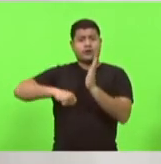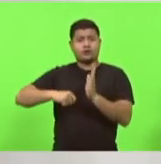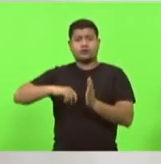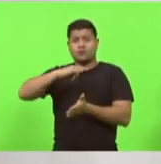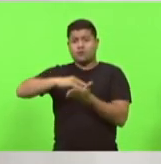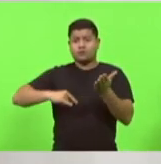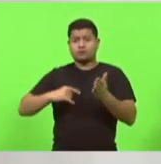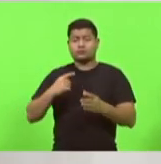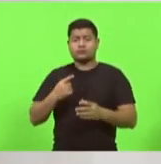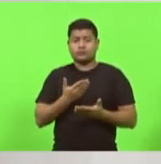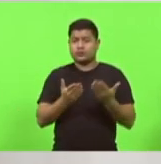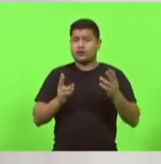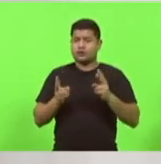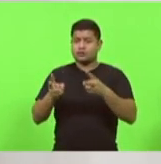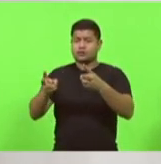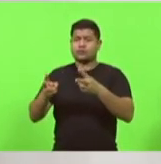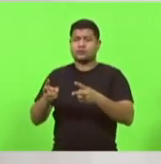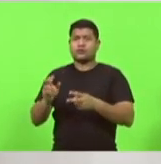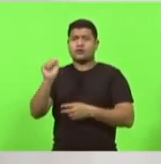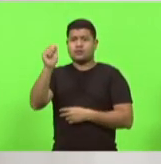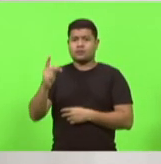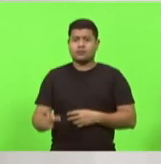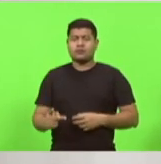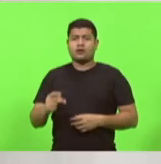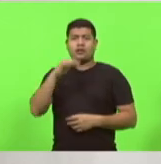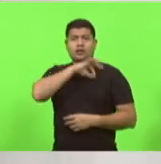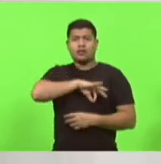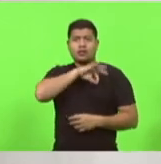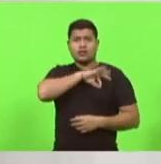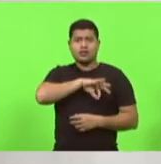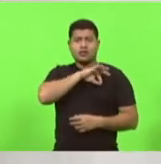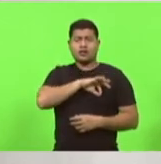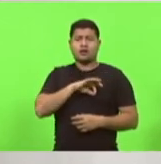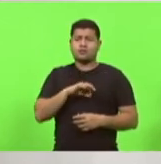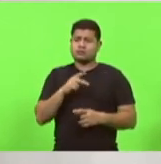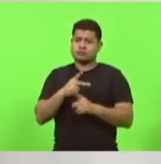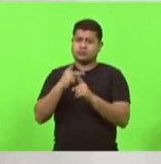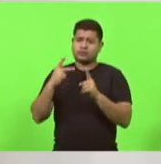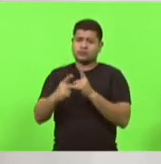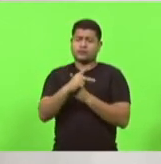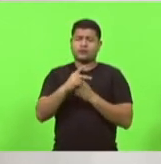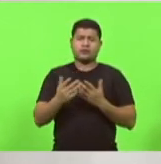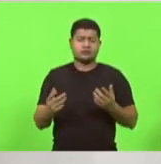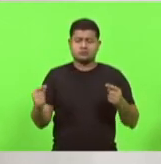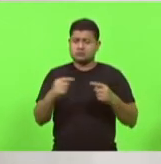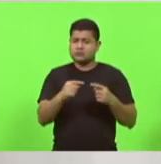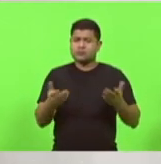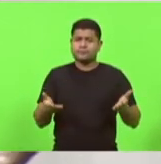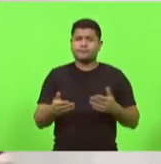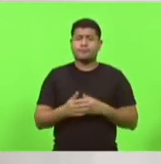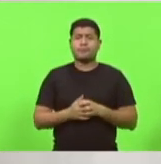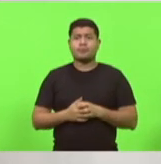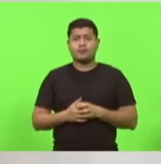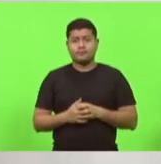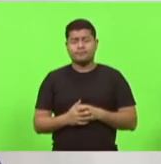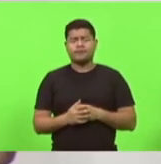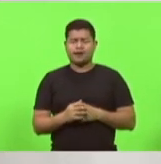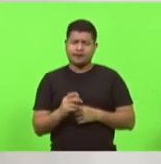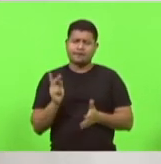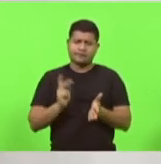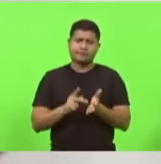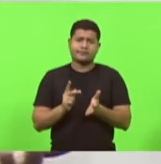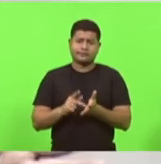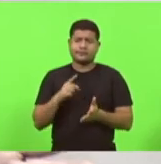continuar recebendo o seu salário, a sua previdência. Tá, tem alguns que é demais, tem